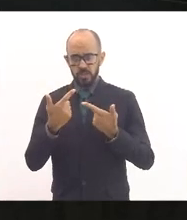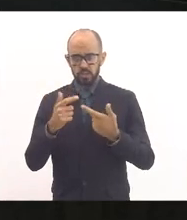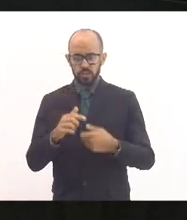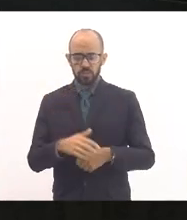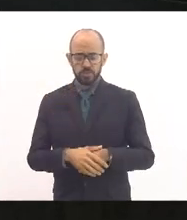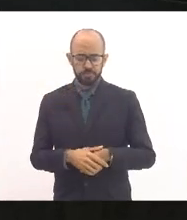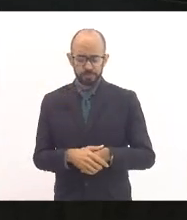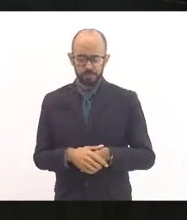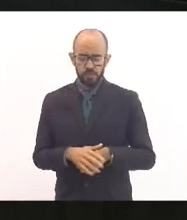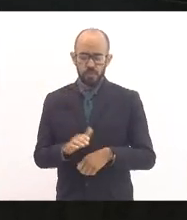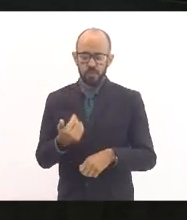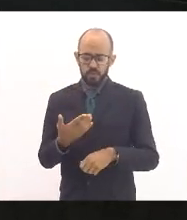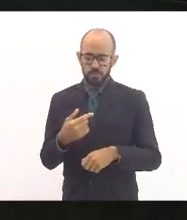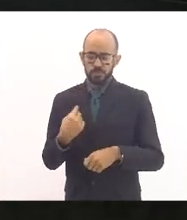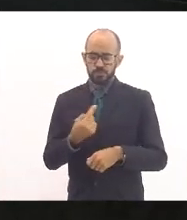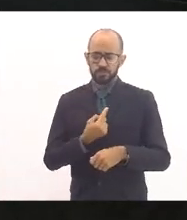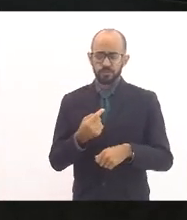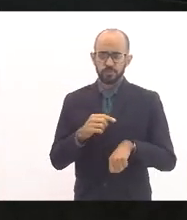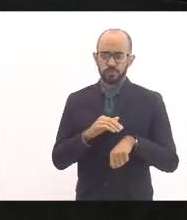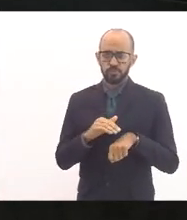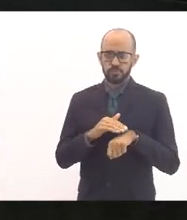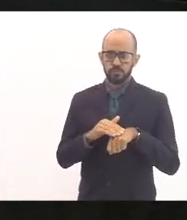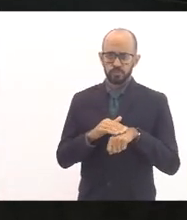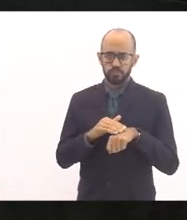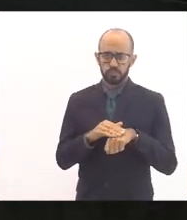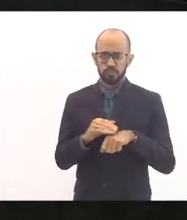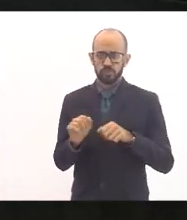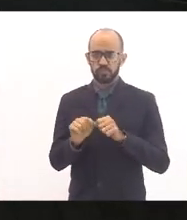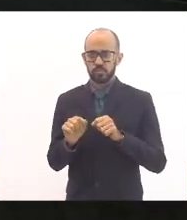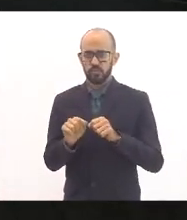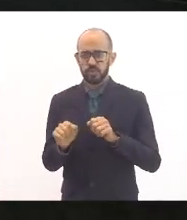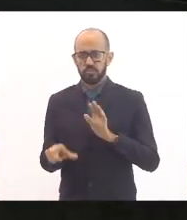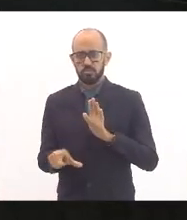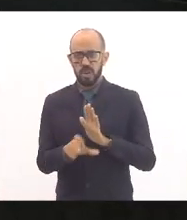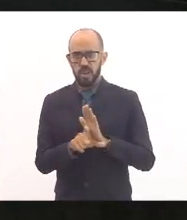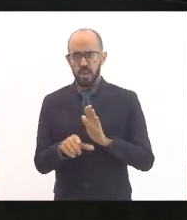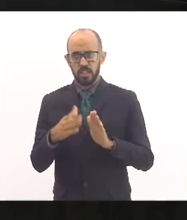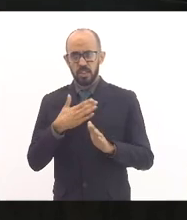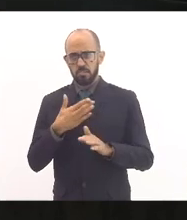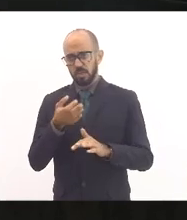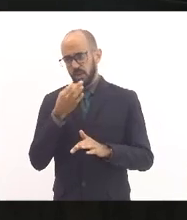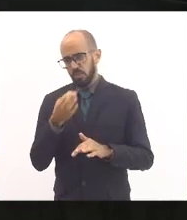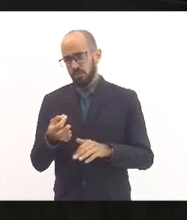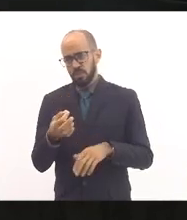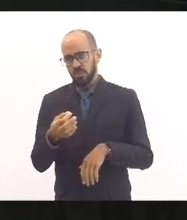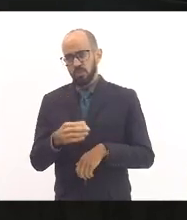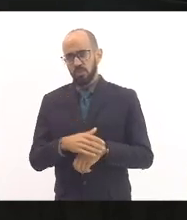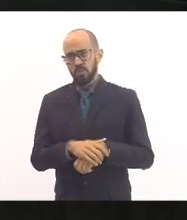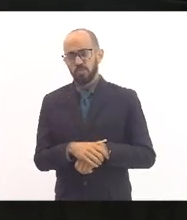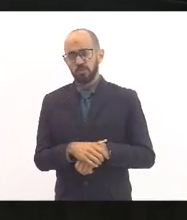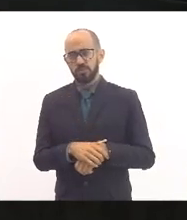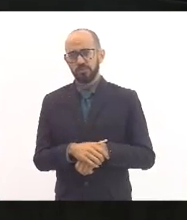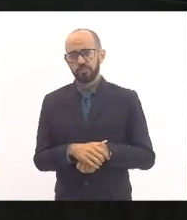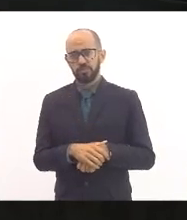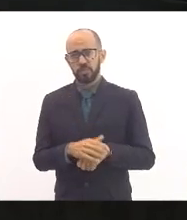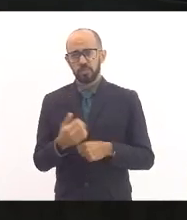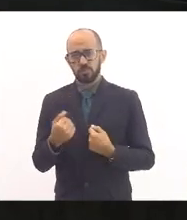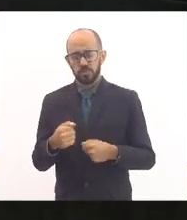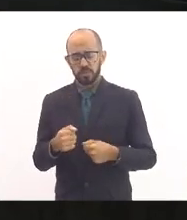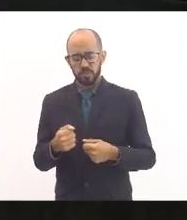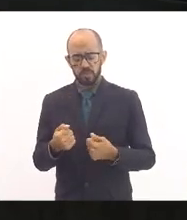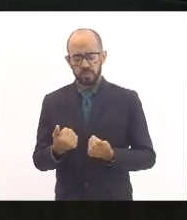então nós vamos fazer uma lei aqui que na minha concepção deve